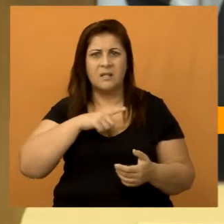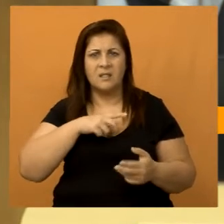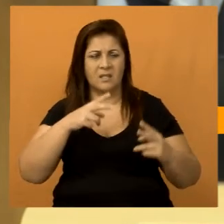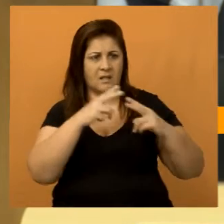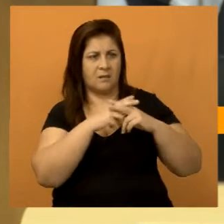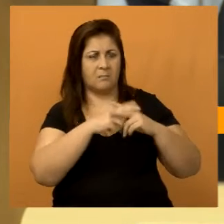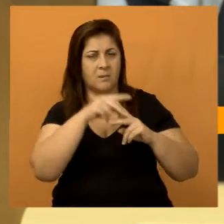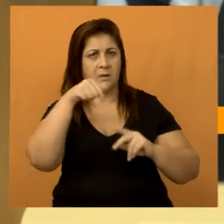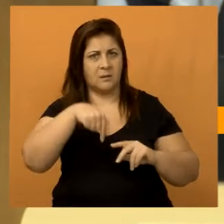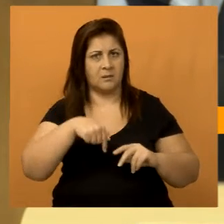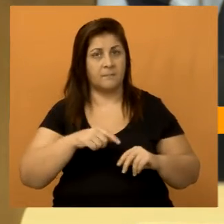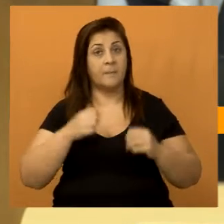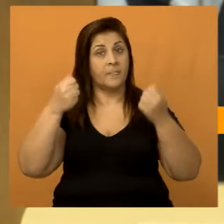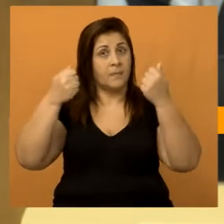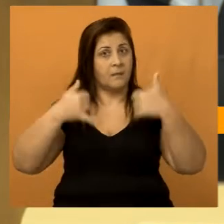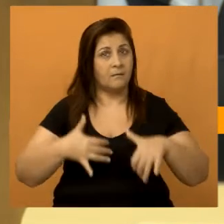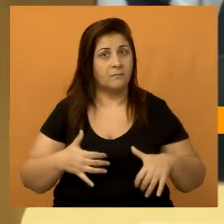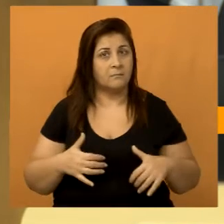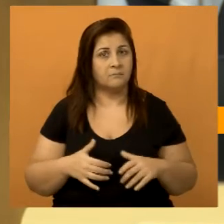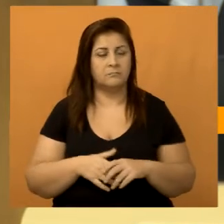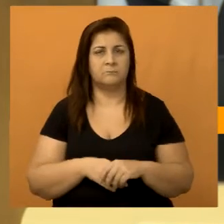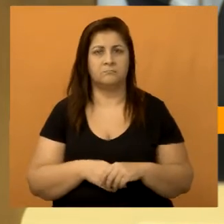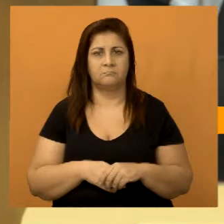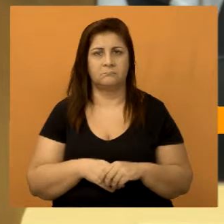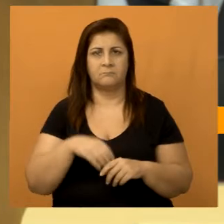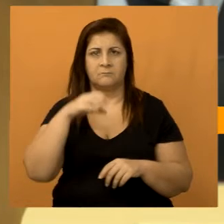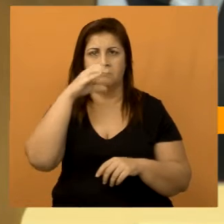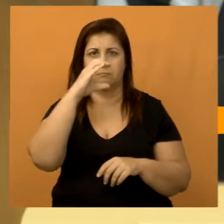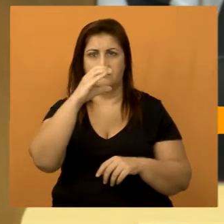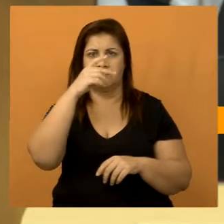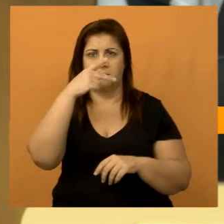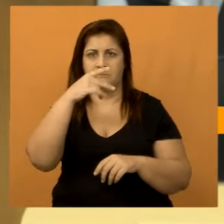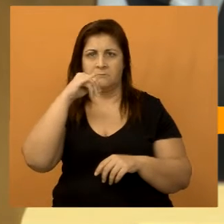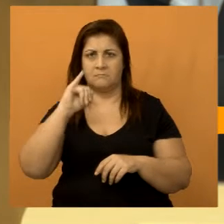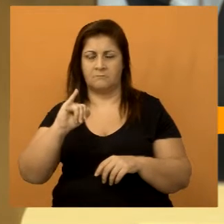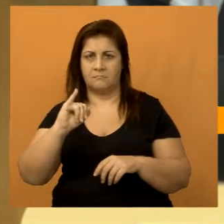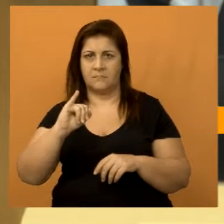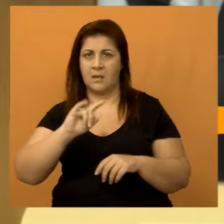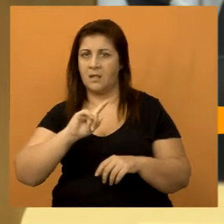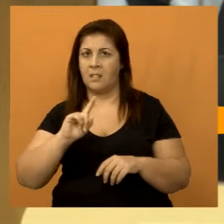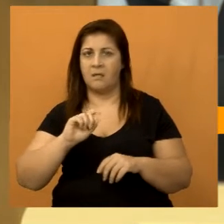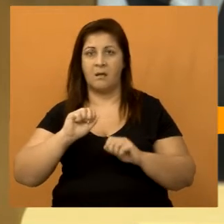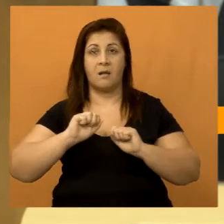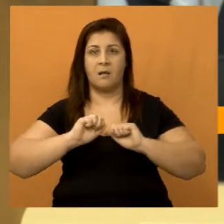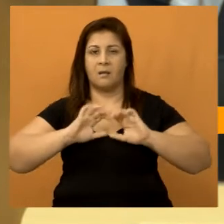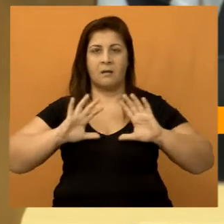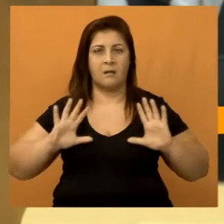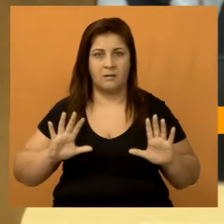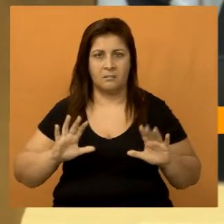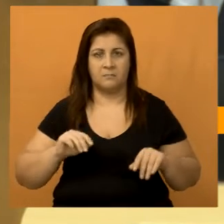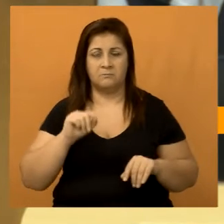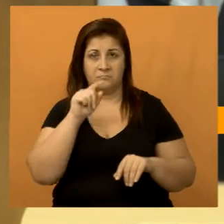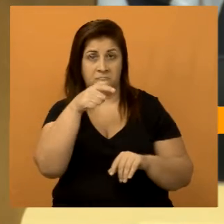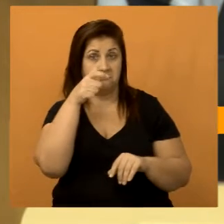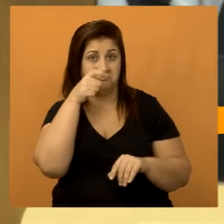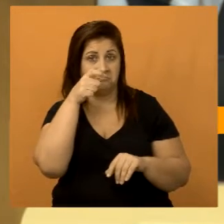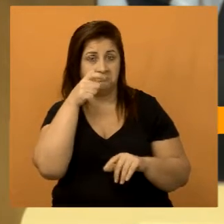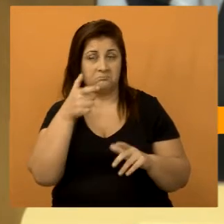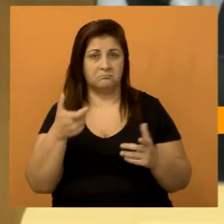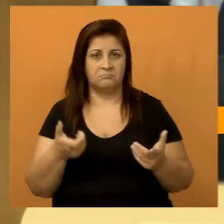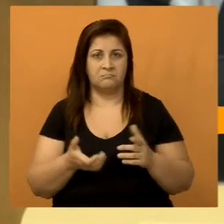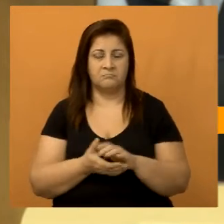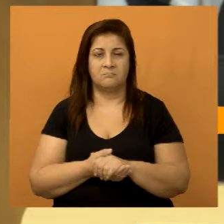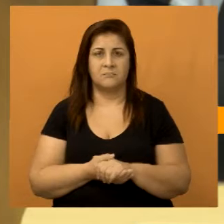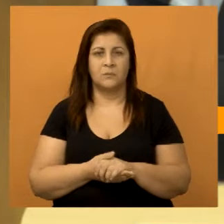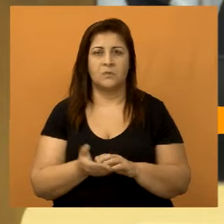política aqui. E quero deixar bem claro que essa CPI foi feita de forma isenta, Luiz Flávio, e você acompanhou, e